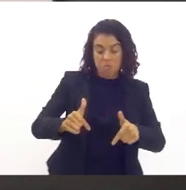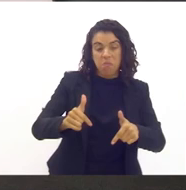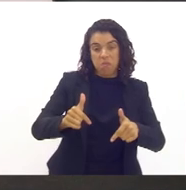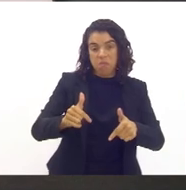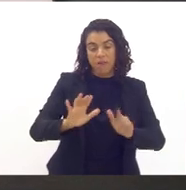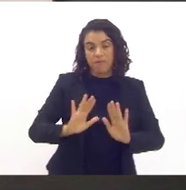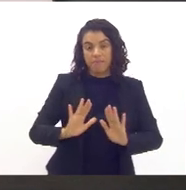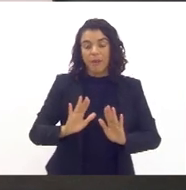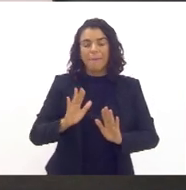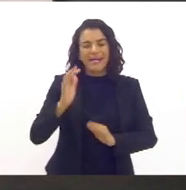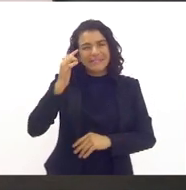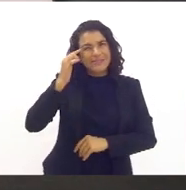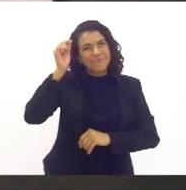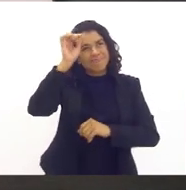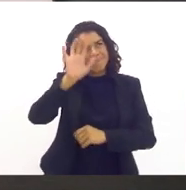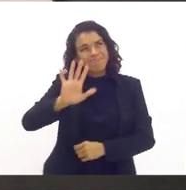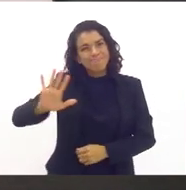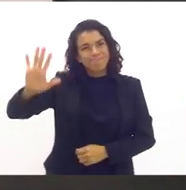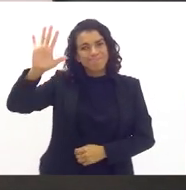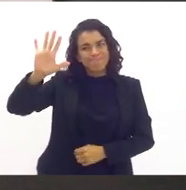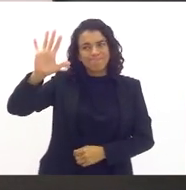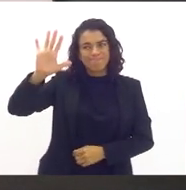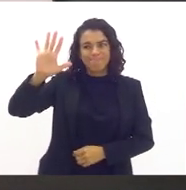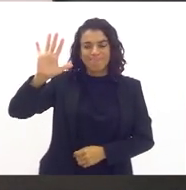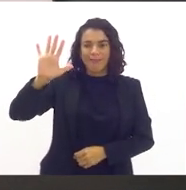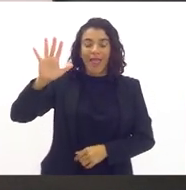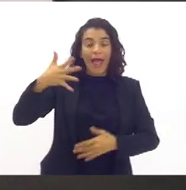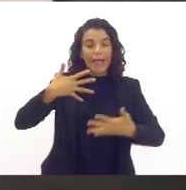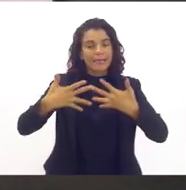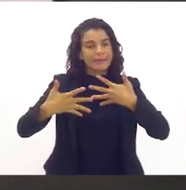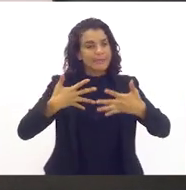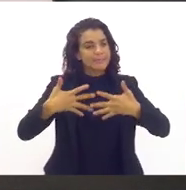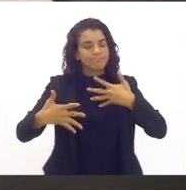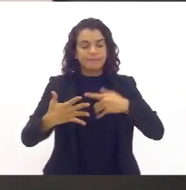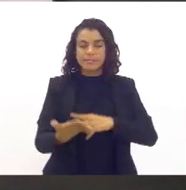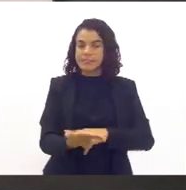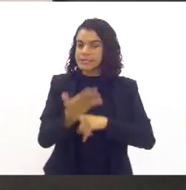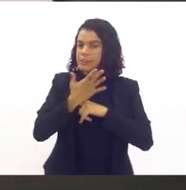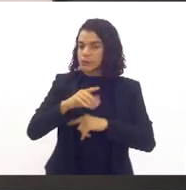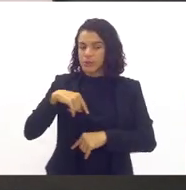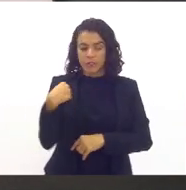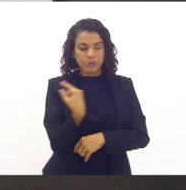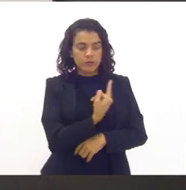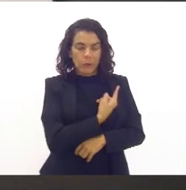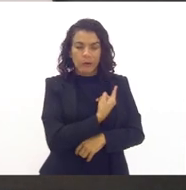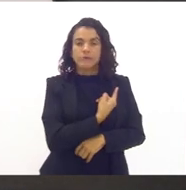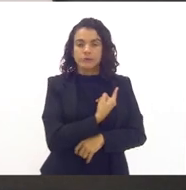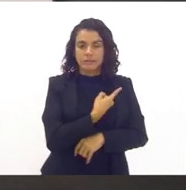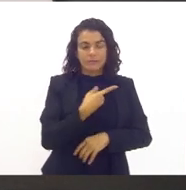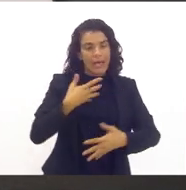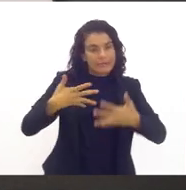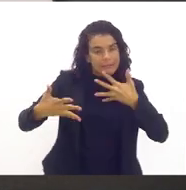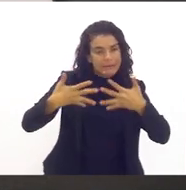Mas a imagem que eu faço é essa. A transparência nos ajuda,